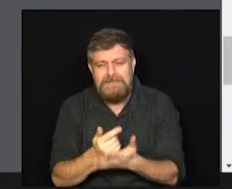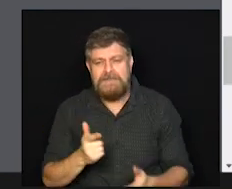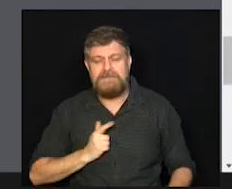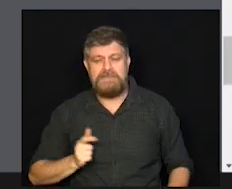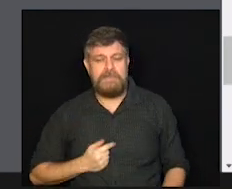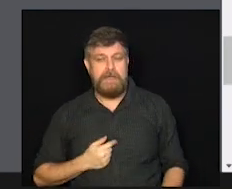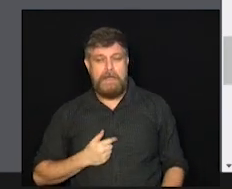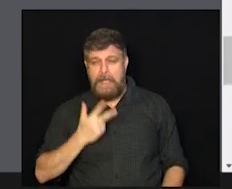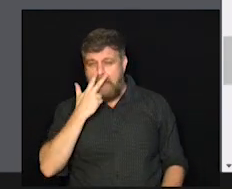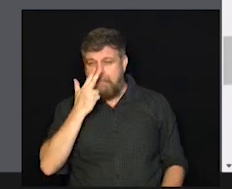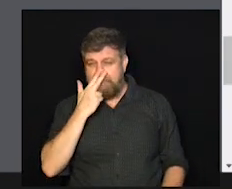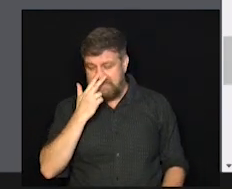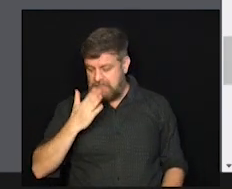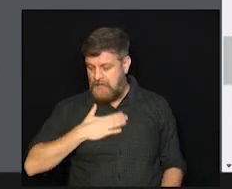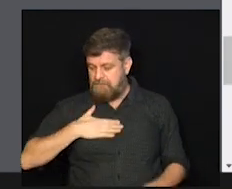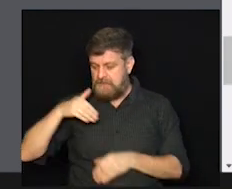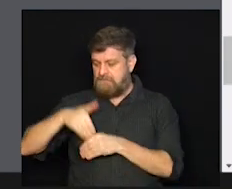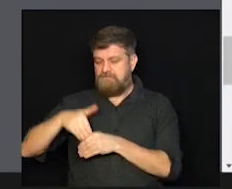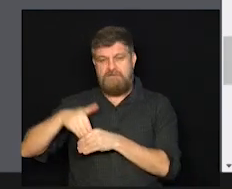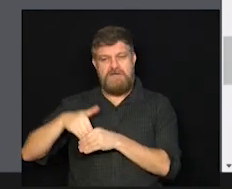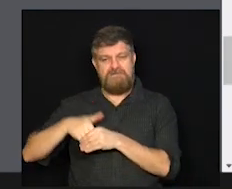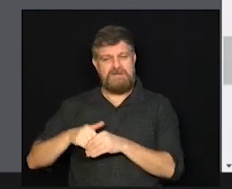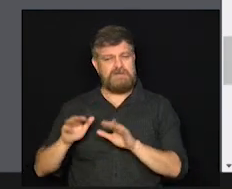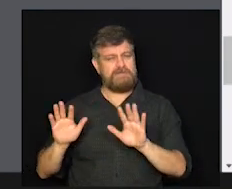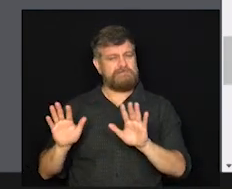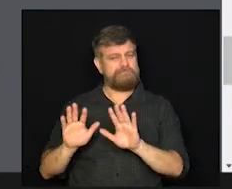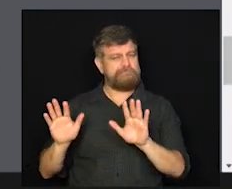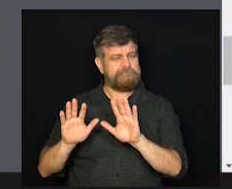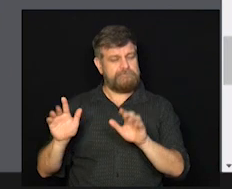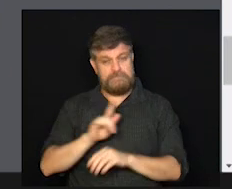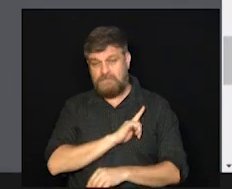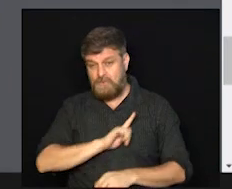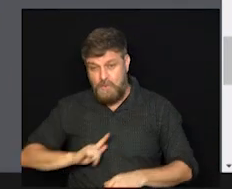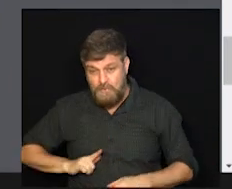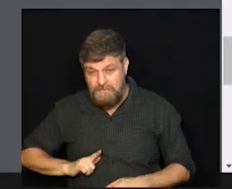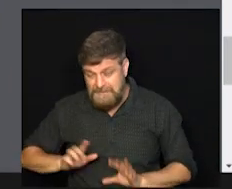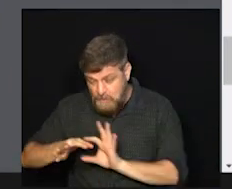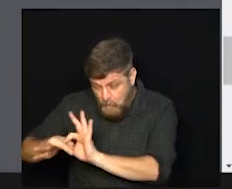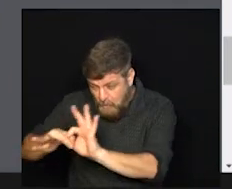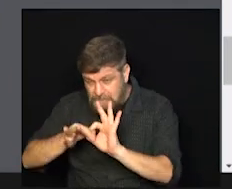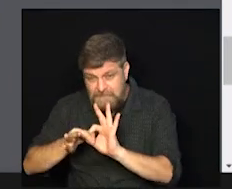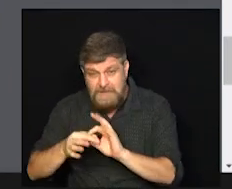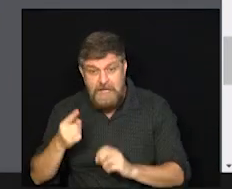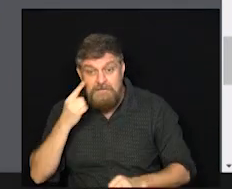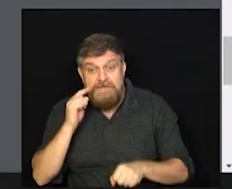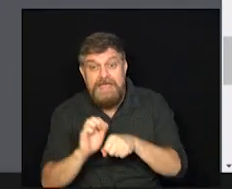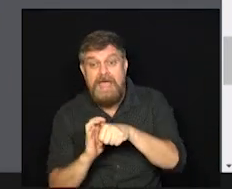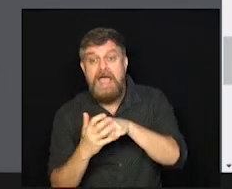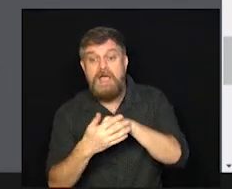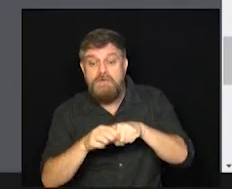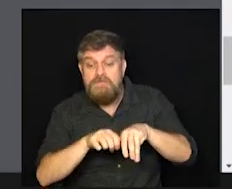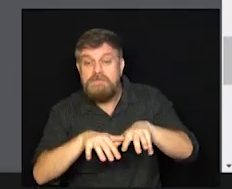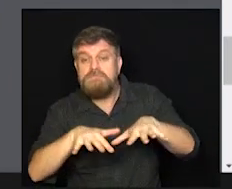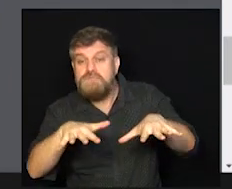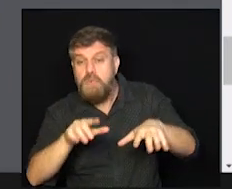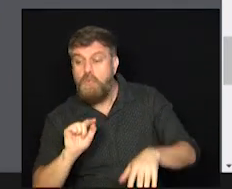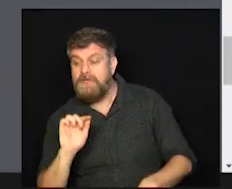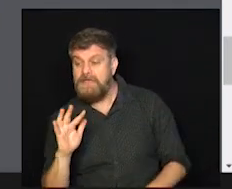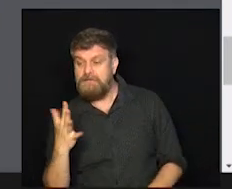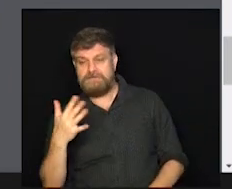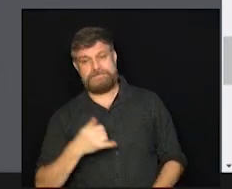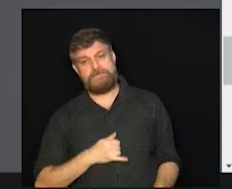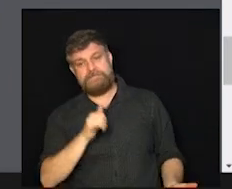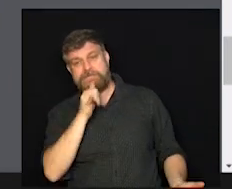eleitoral. Os governos não se aventuram em criar medidas eficazes. Vejamos a Covid-19. É o grande